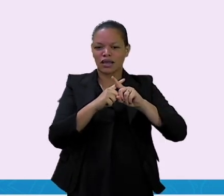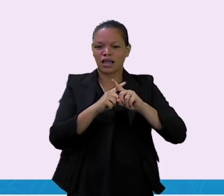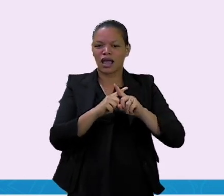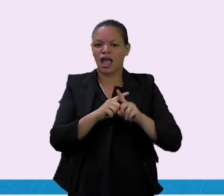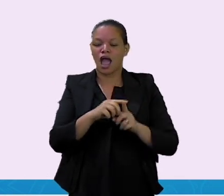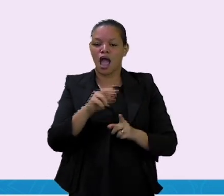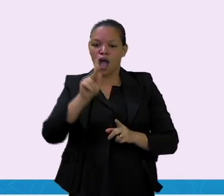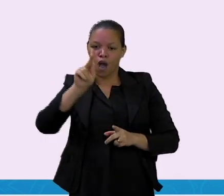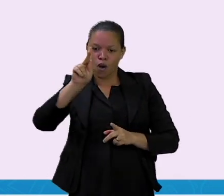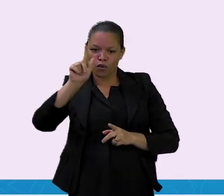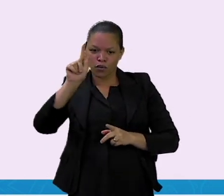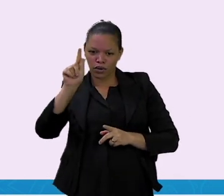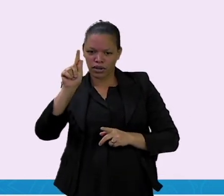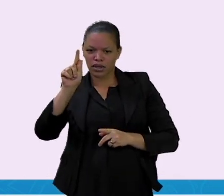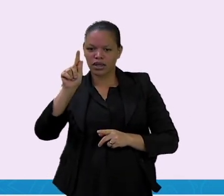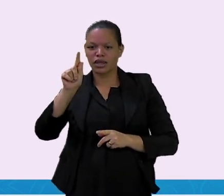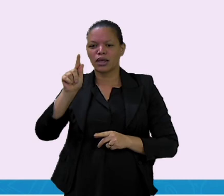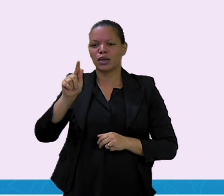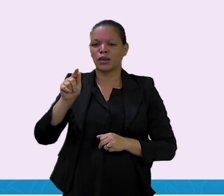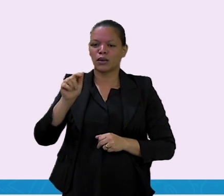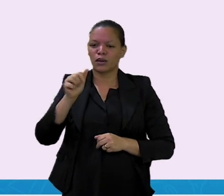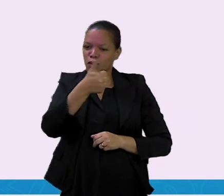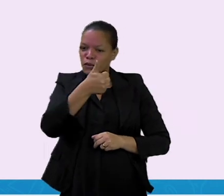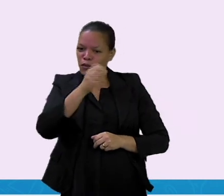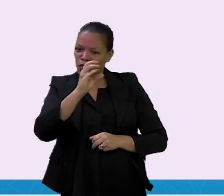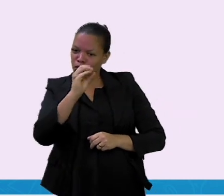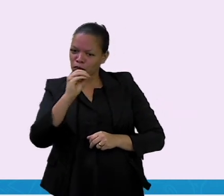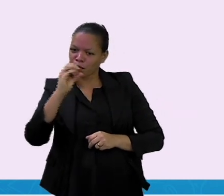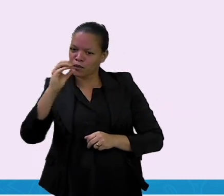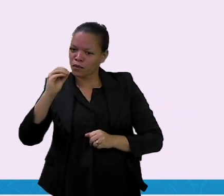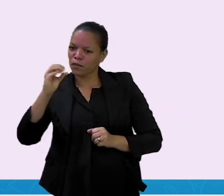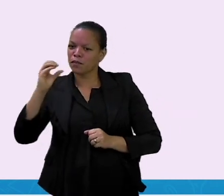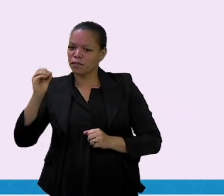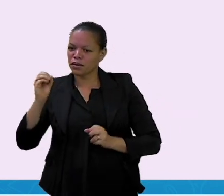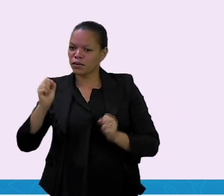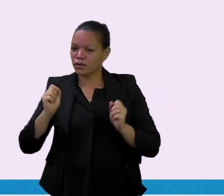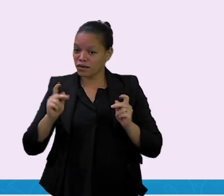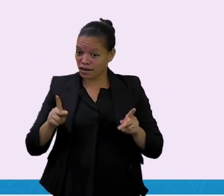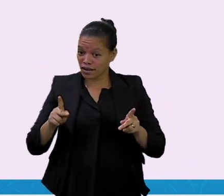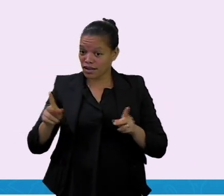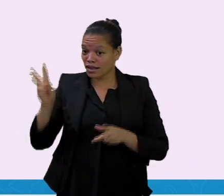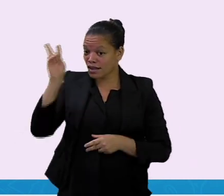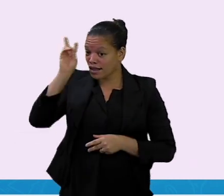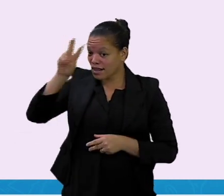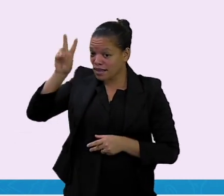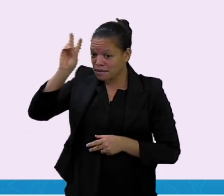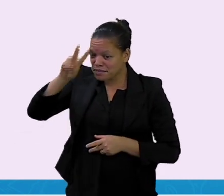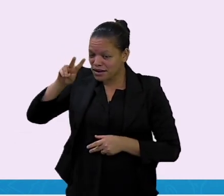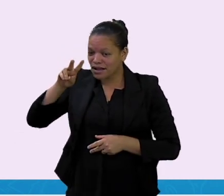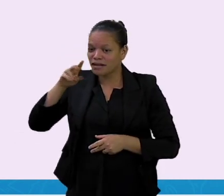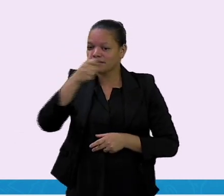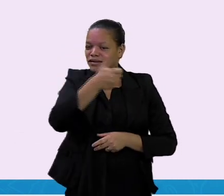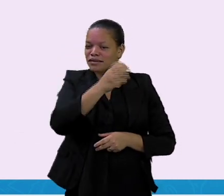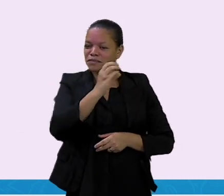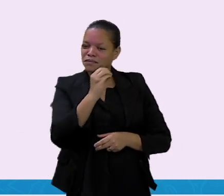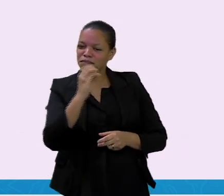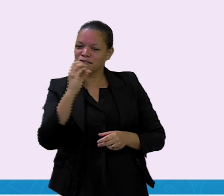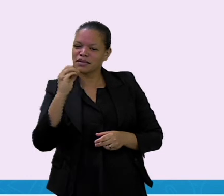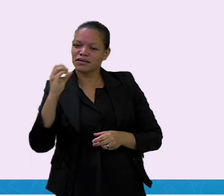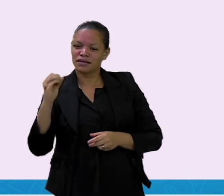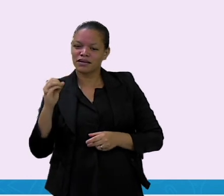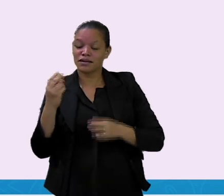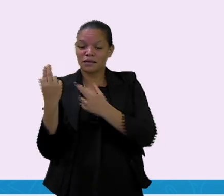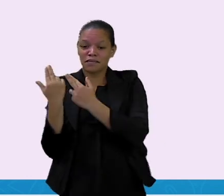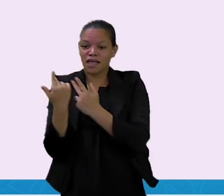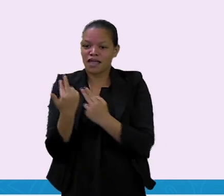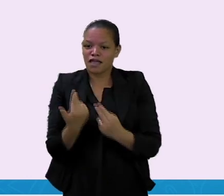10, nós vamos multiplicar por 1000. E lembrando que 1000 gramas é igual a 1